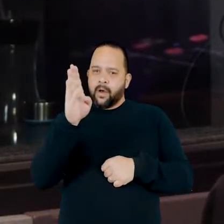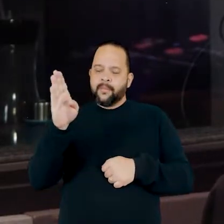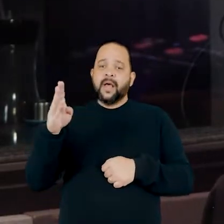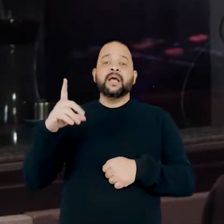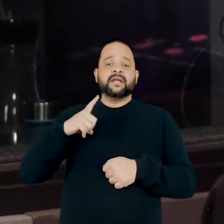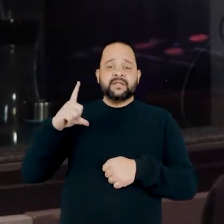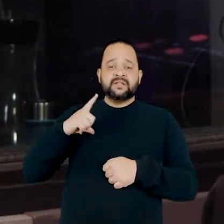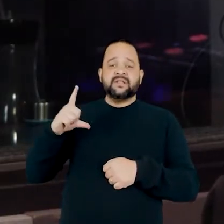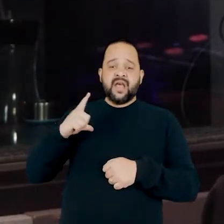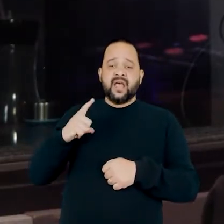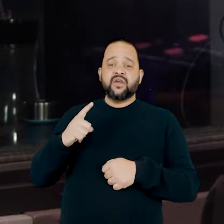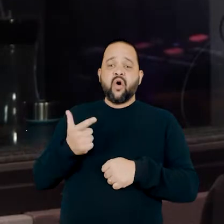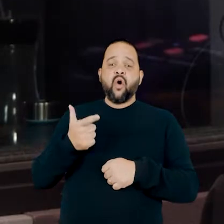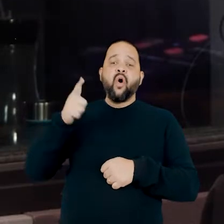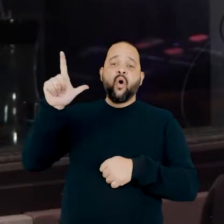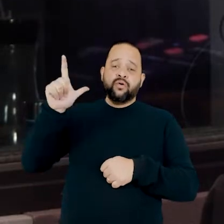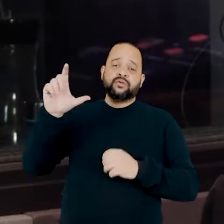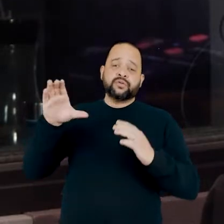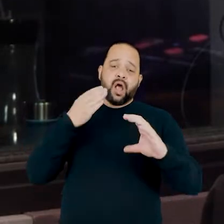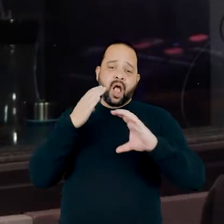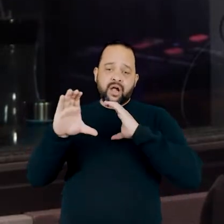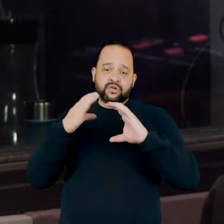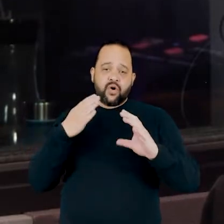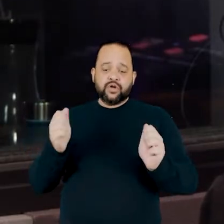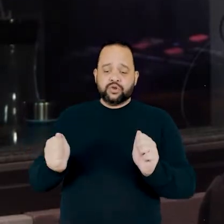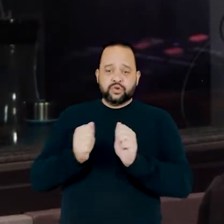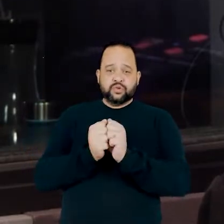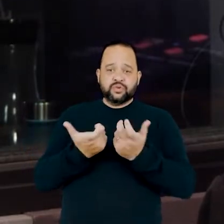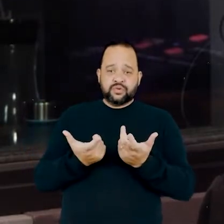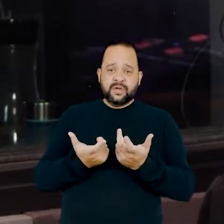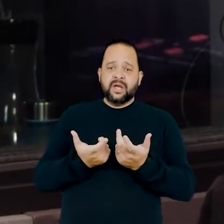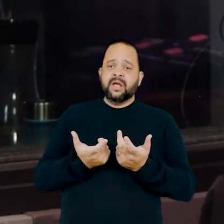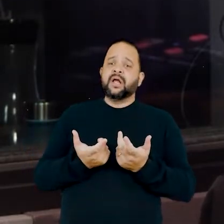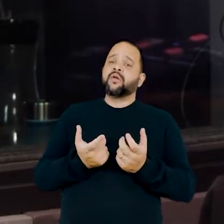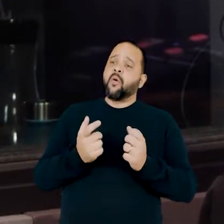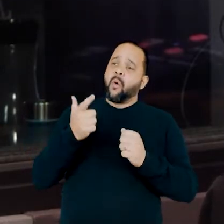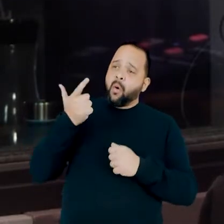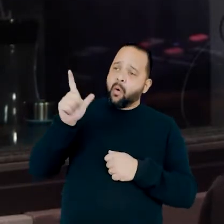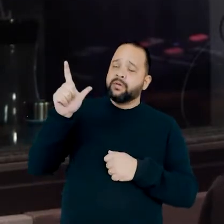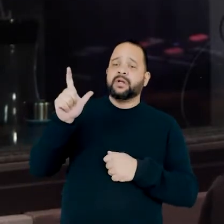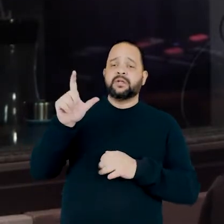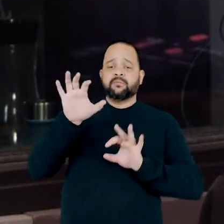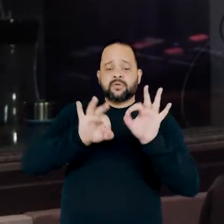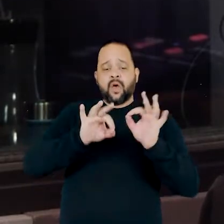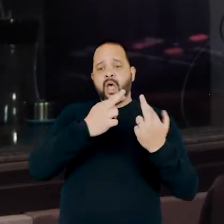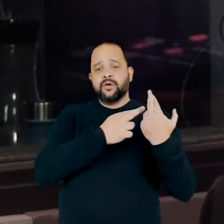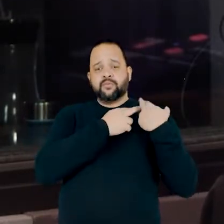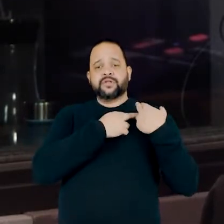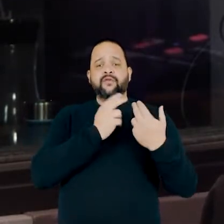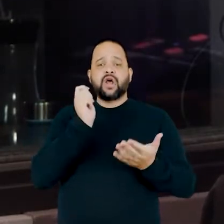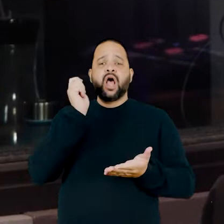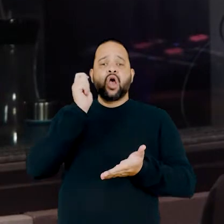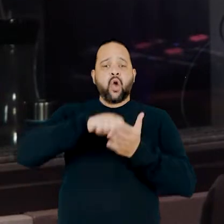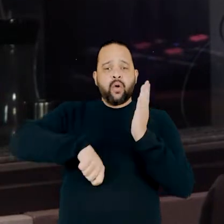artistas, às vezes os organizadores já contrataram ou locaram esses produtos, né? Então, ele